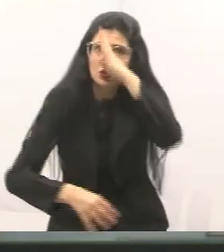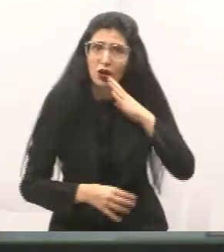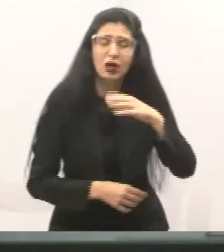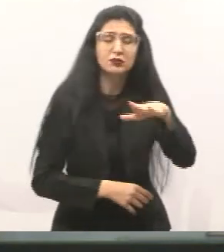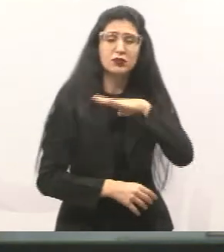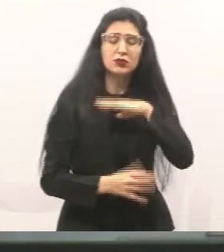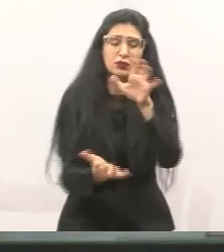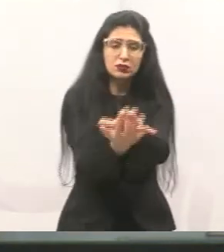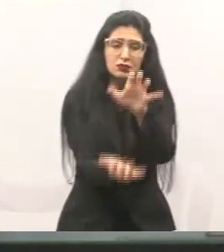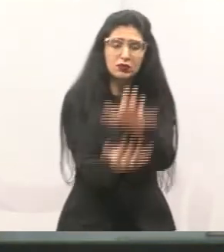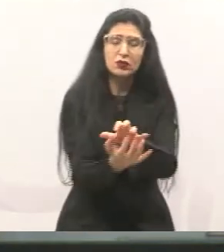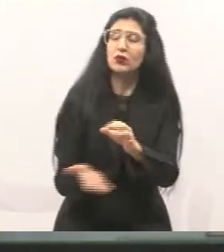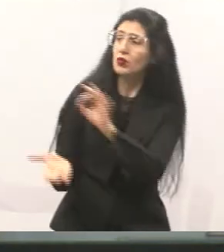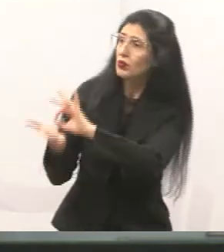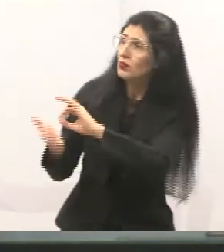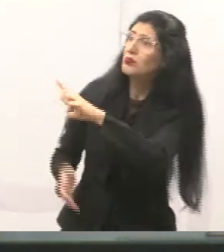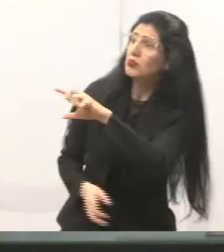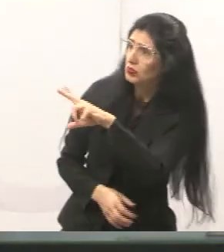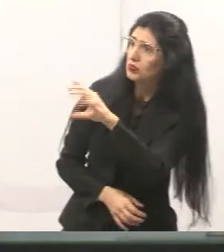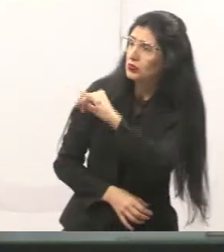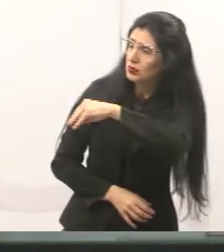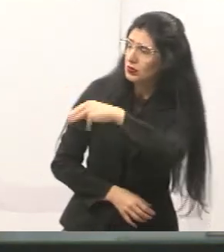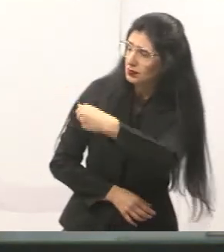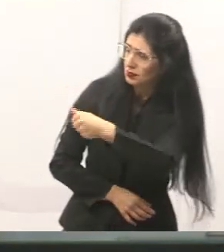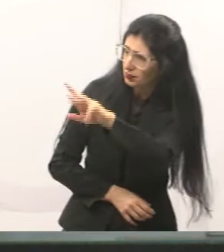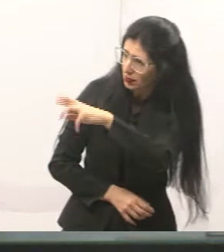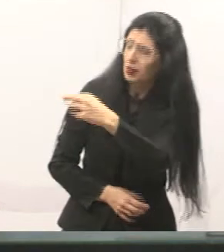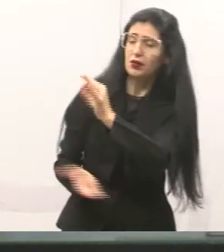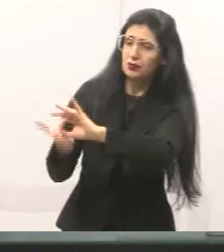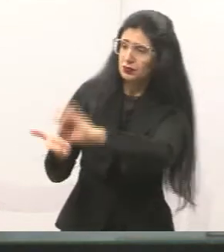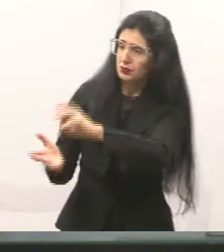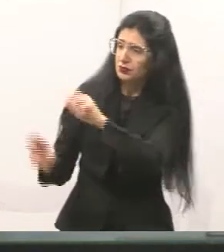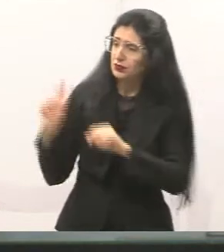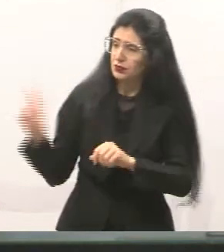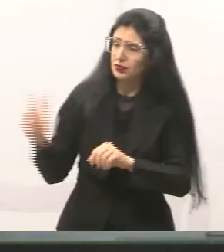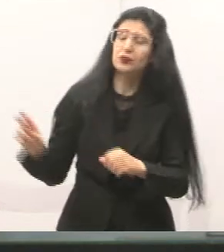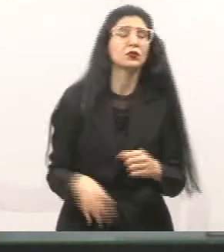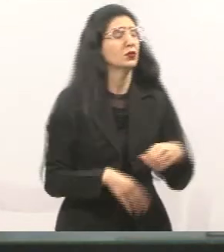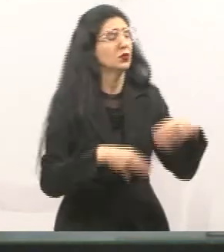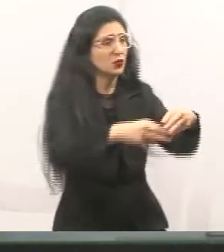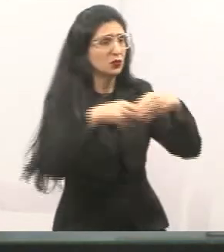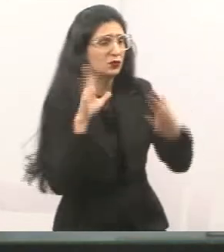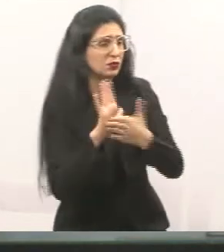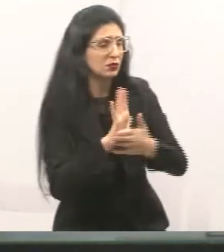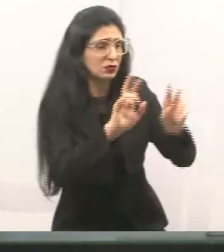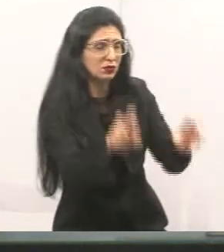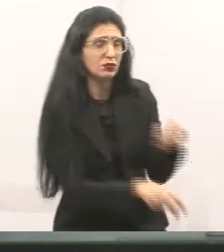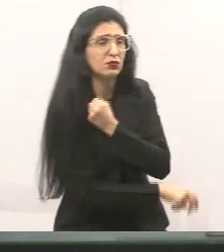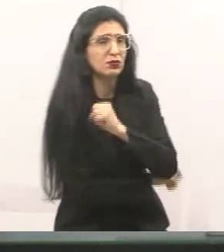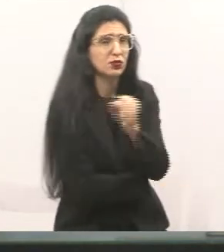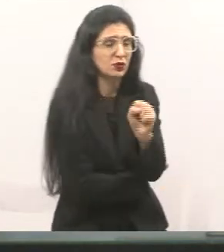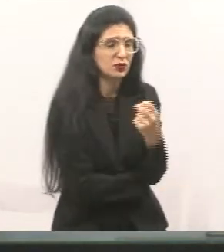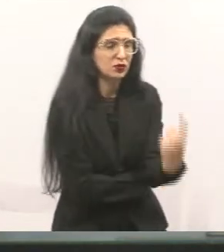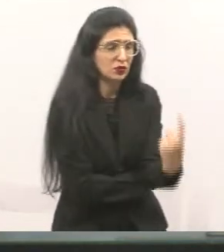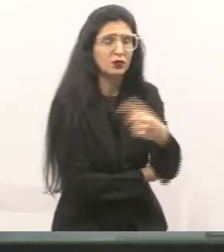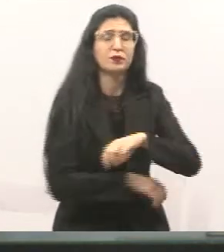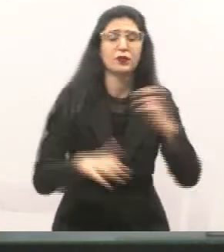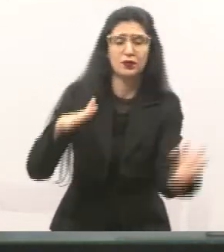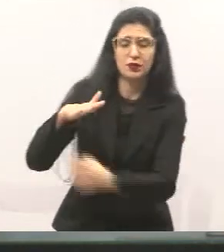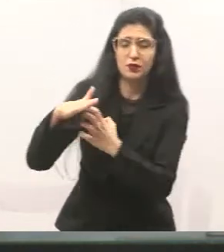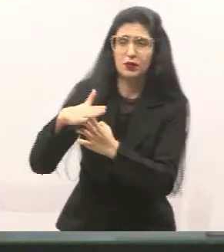Autoria: vereadora Lucimar Ponciano. Moção número 81, congratula a